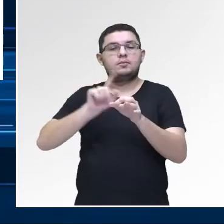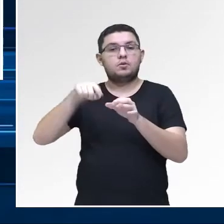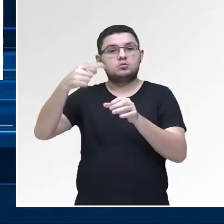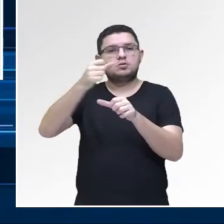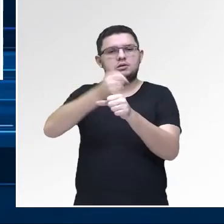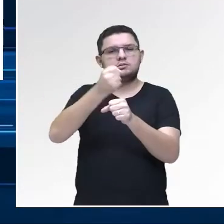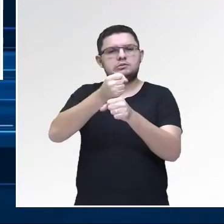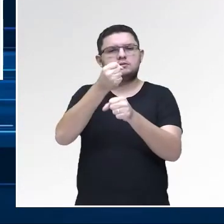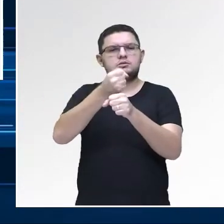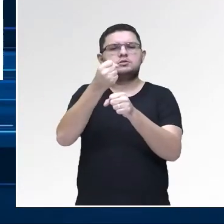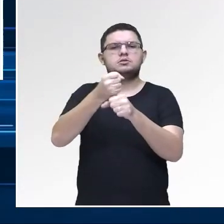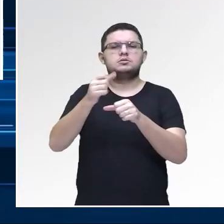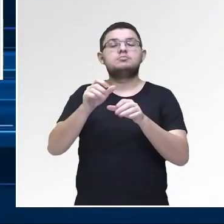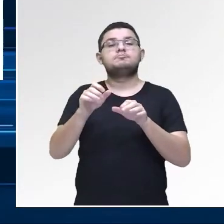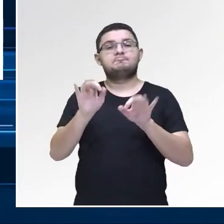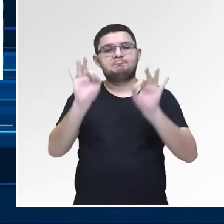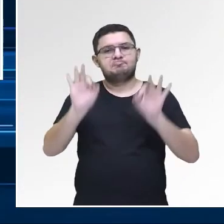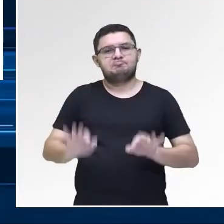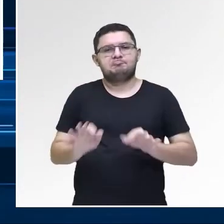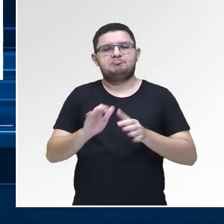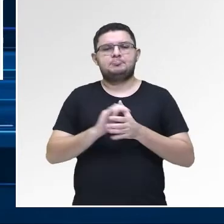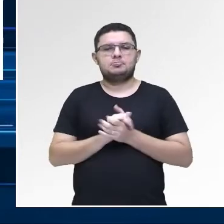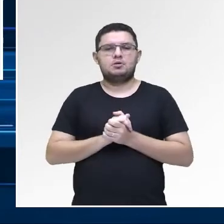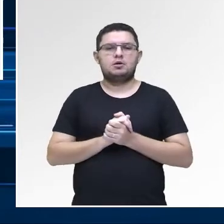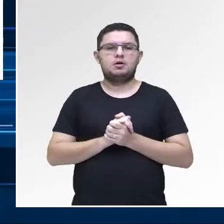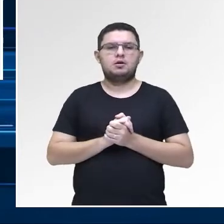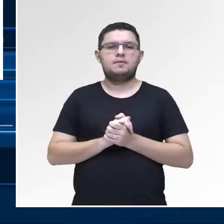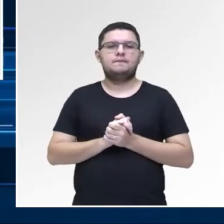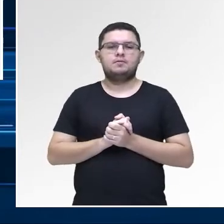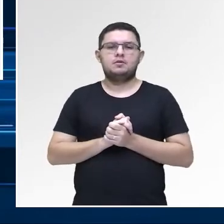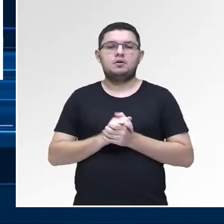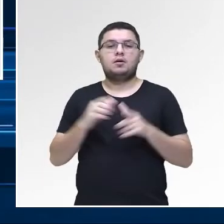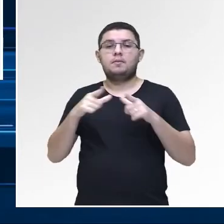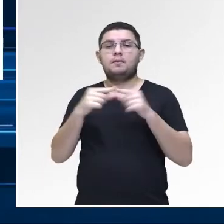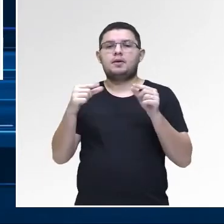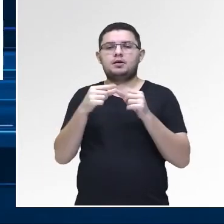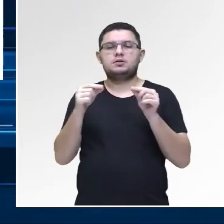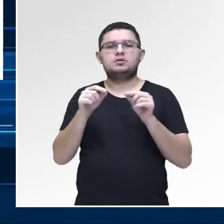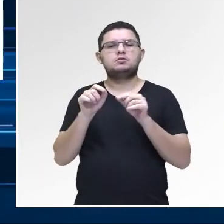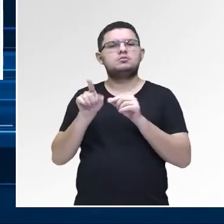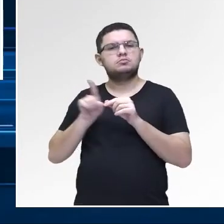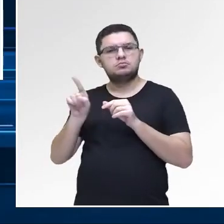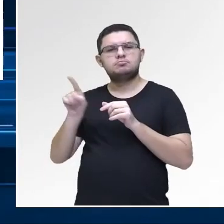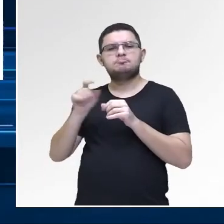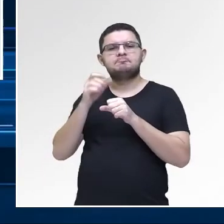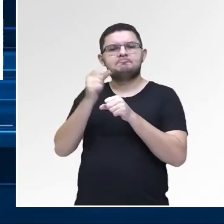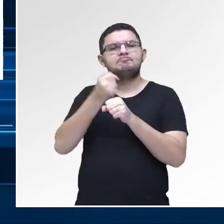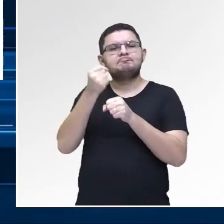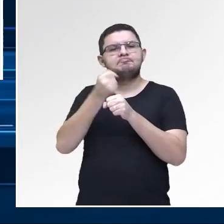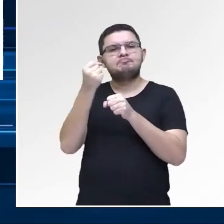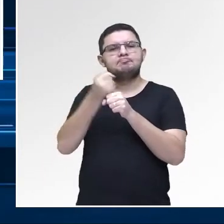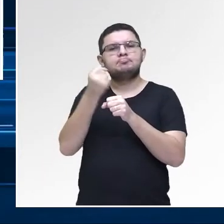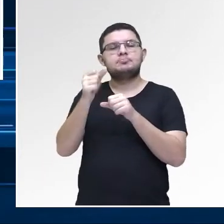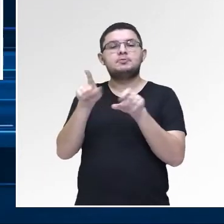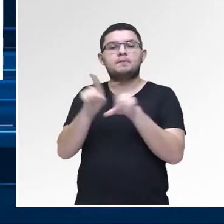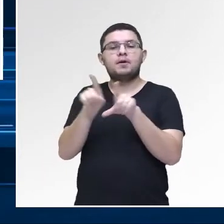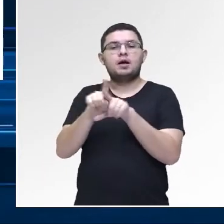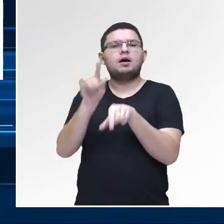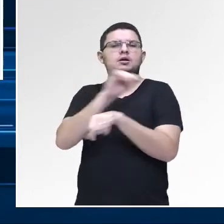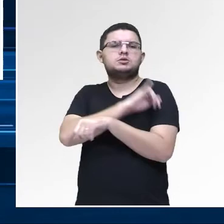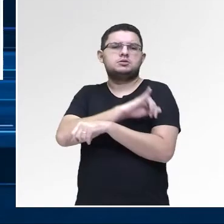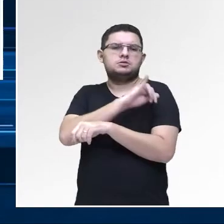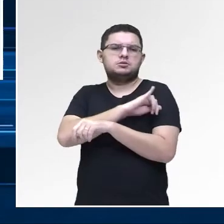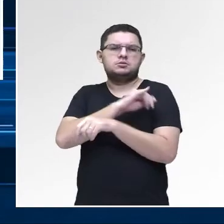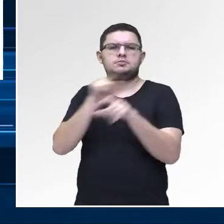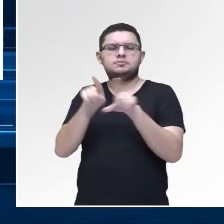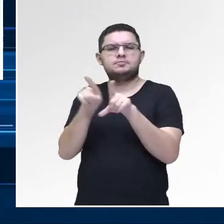né, digamos assim. Então, Brasília, depois da sua criação, assim como o Rio de Janeiro e São Paulo,